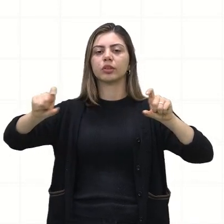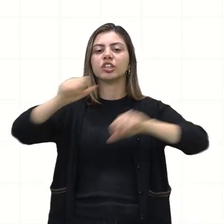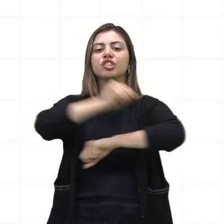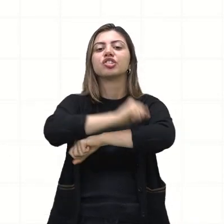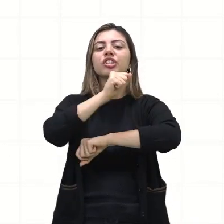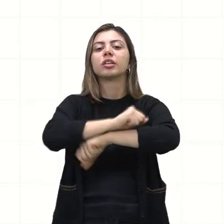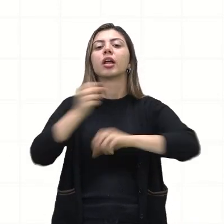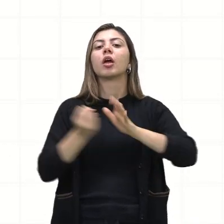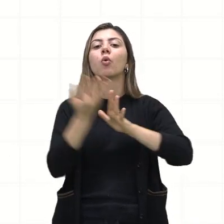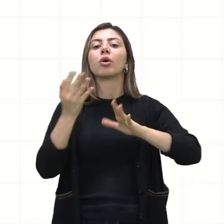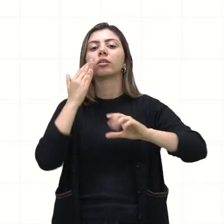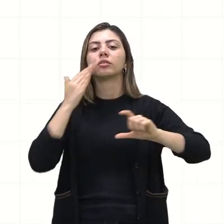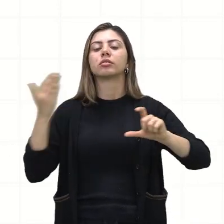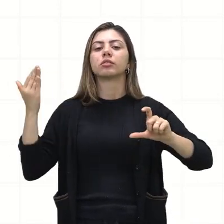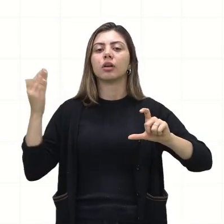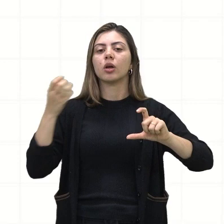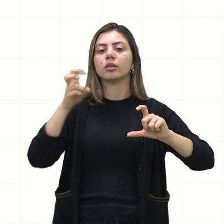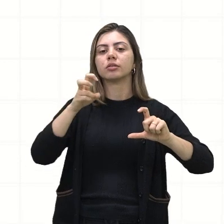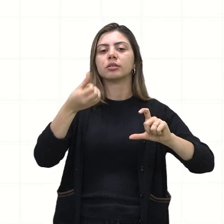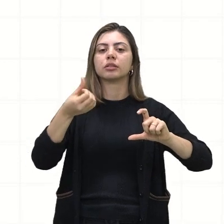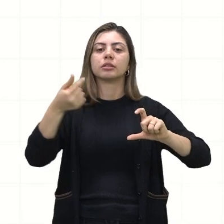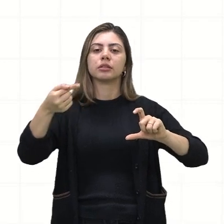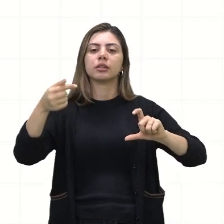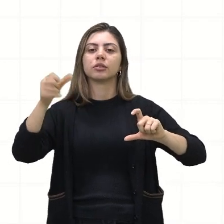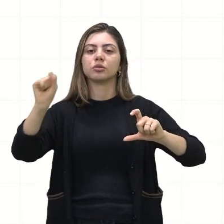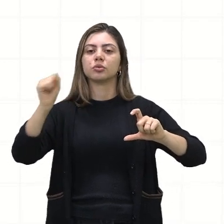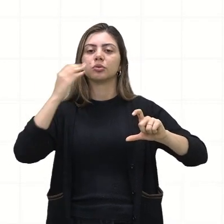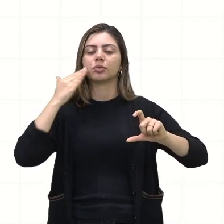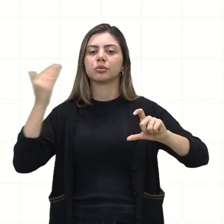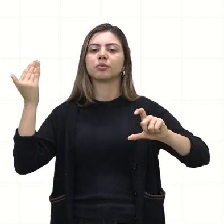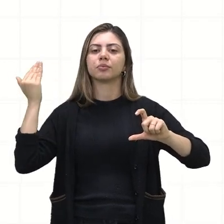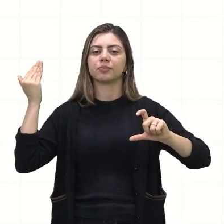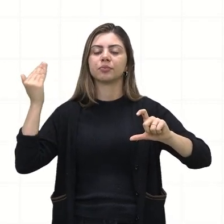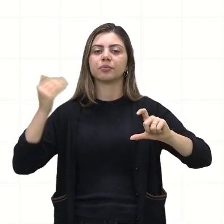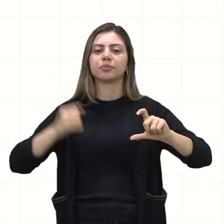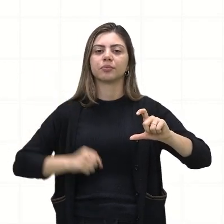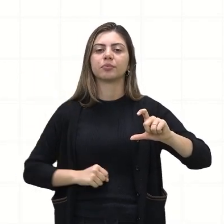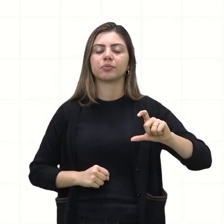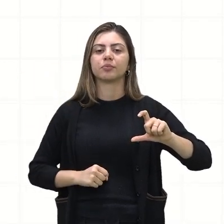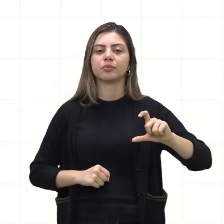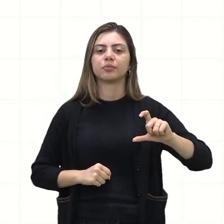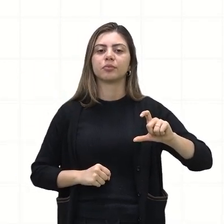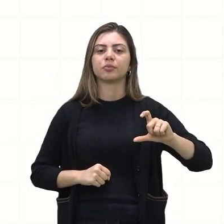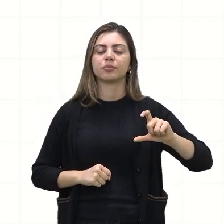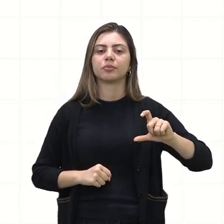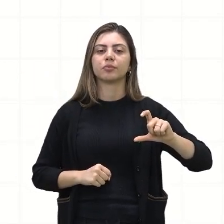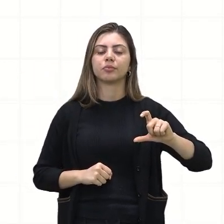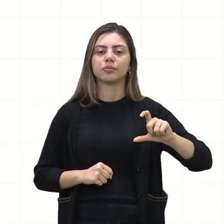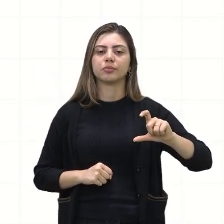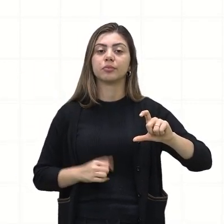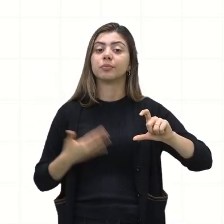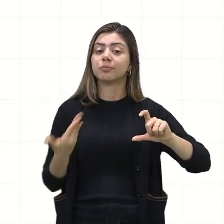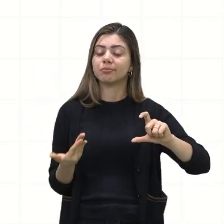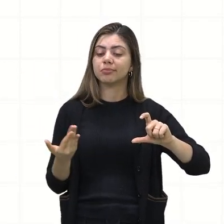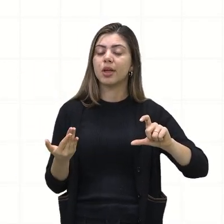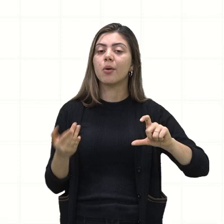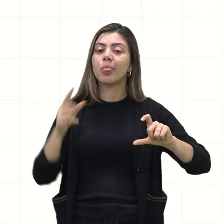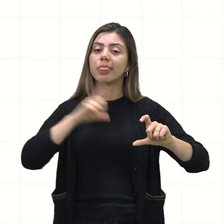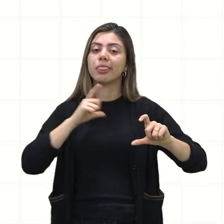3, 4, ó, botei os números aqui para já para nos ajudar, ó. 8